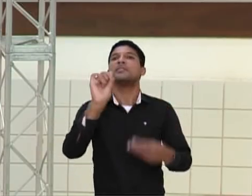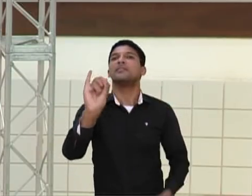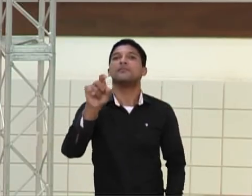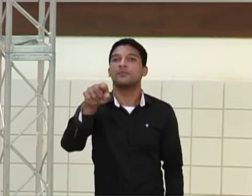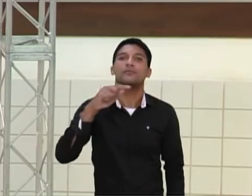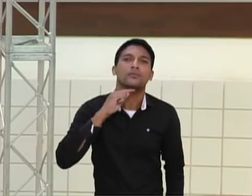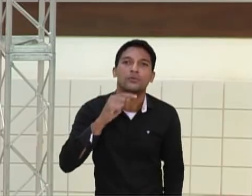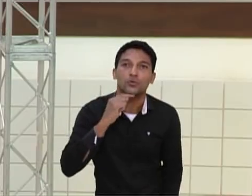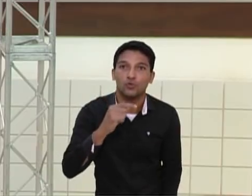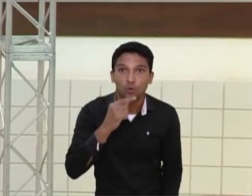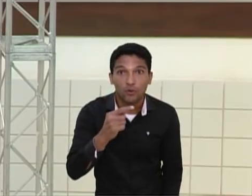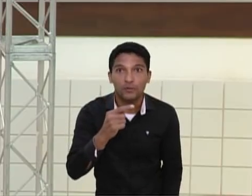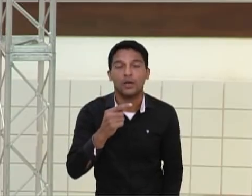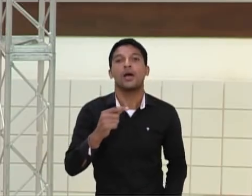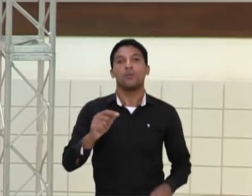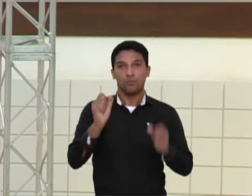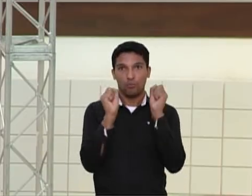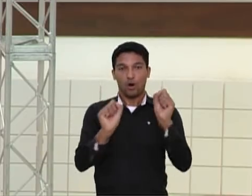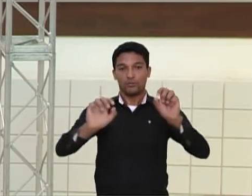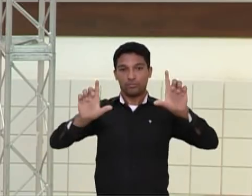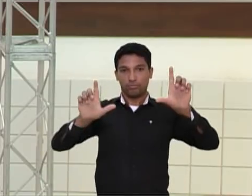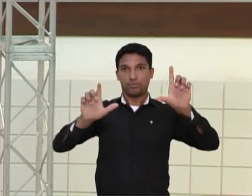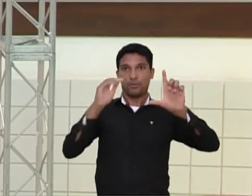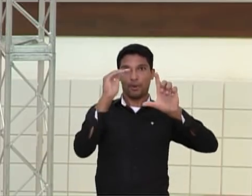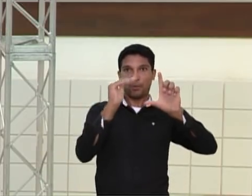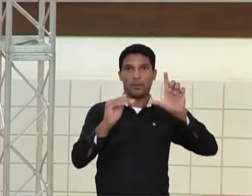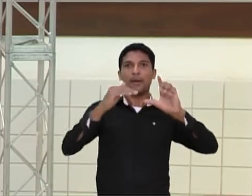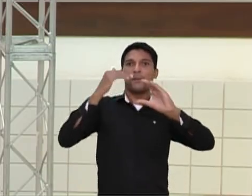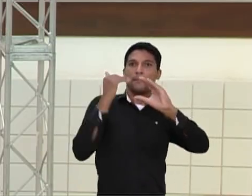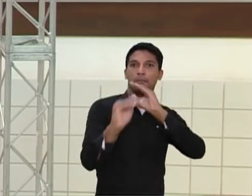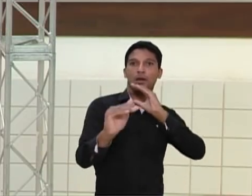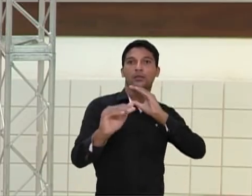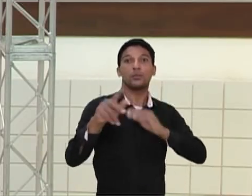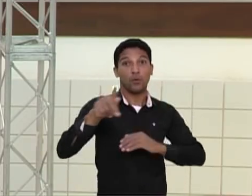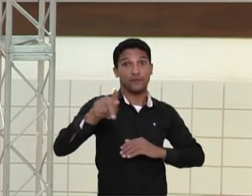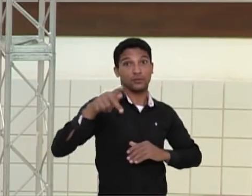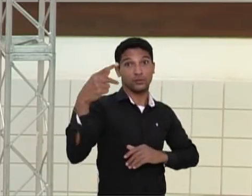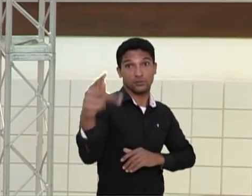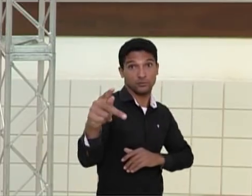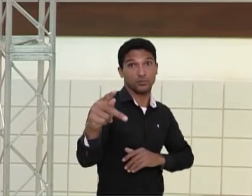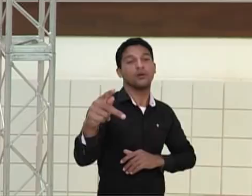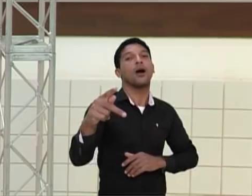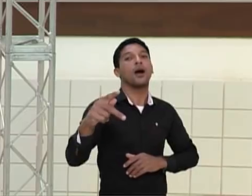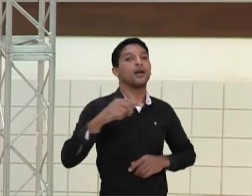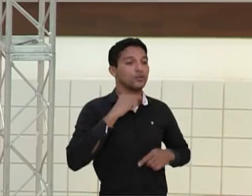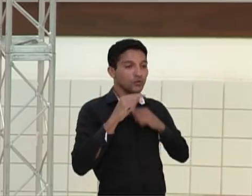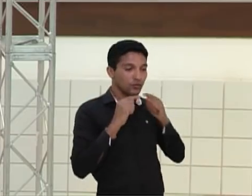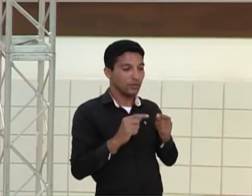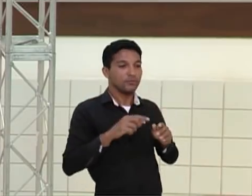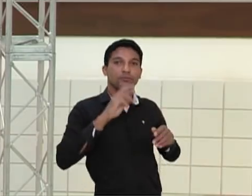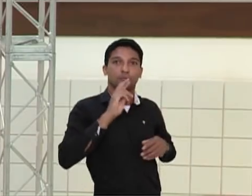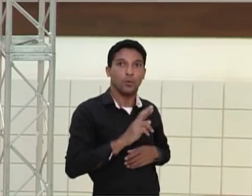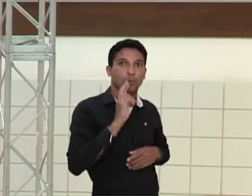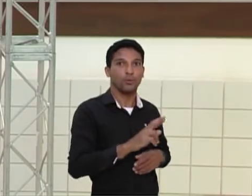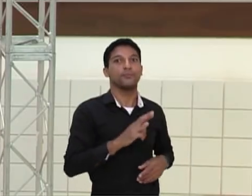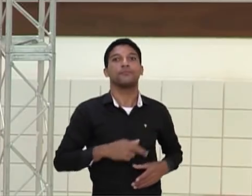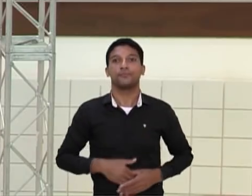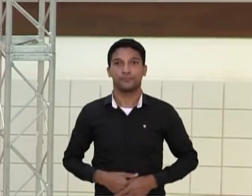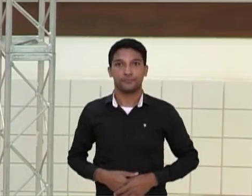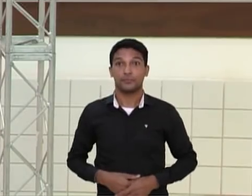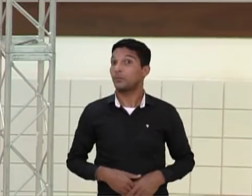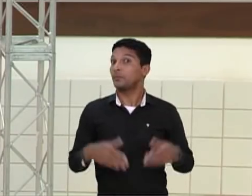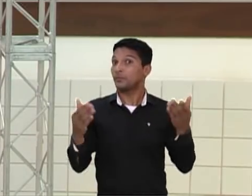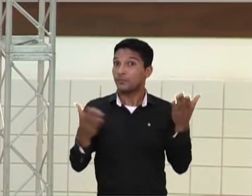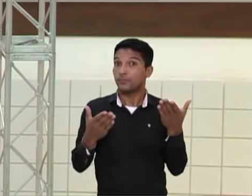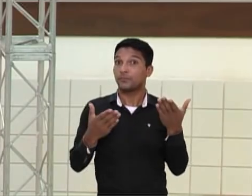com seu professor para que você possa resolvê-las e dar continuidade aos seus estudos ok então vamos lá ao